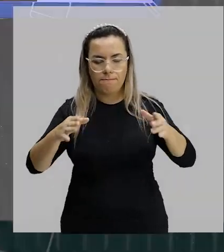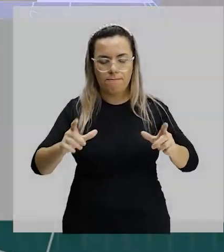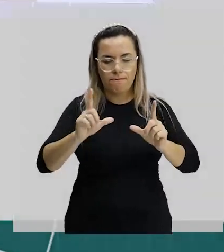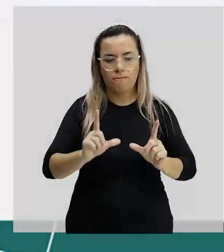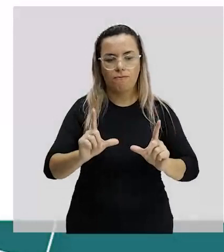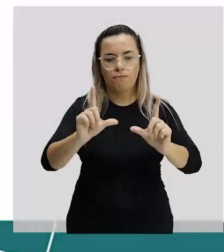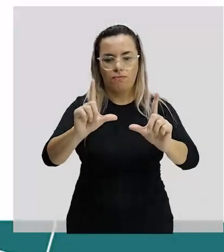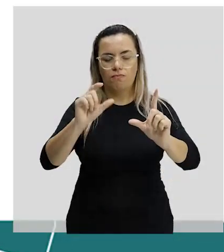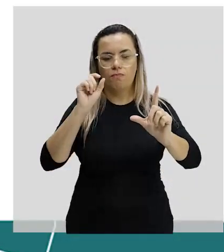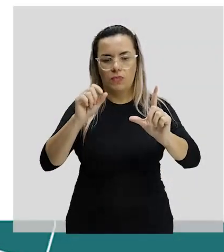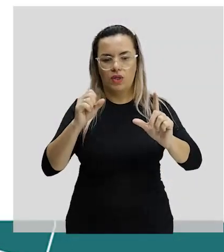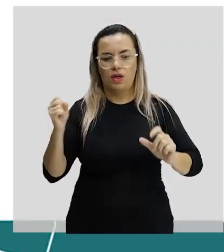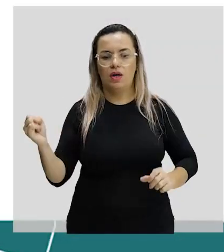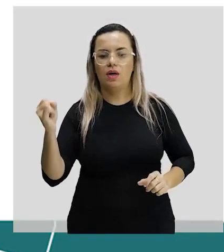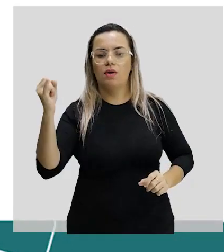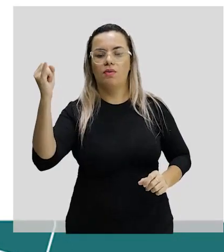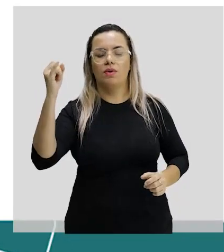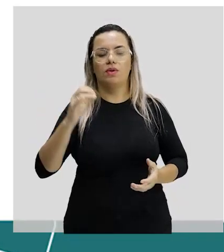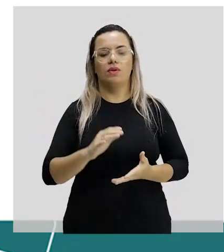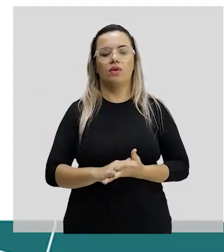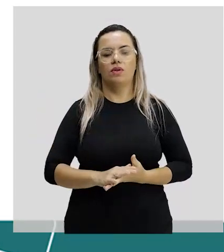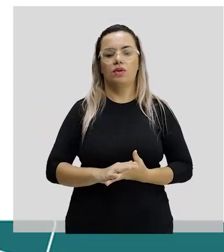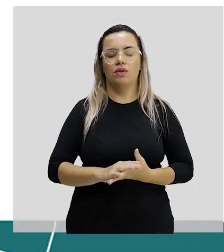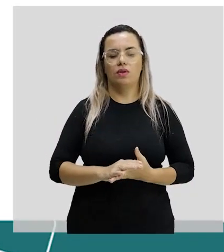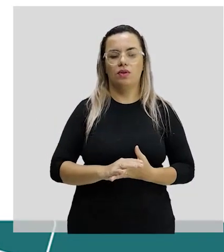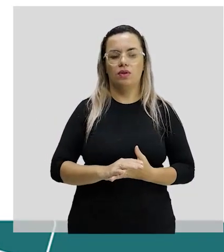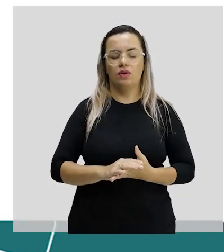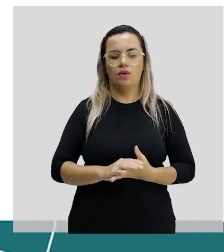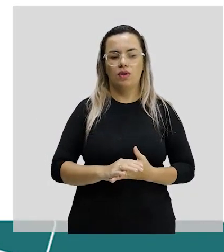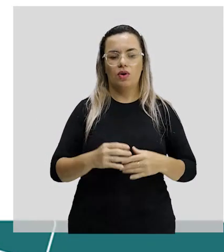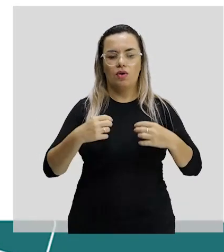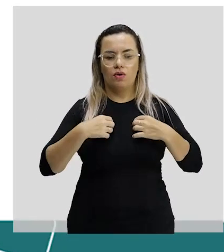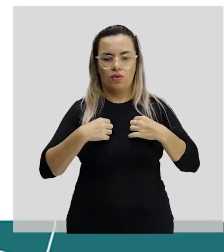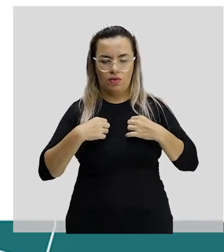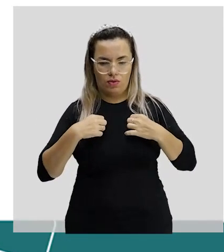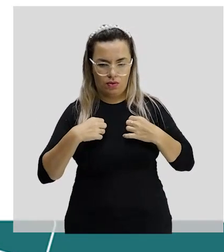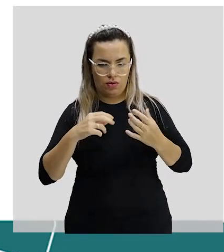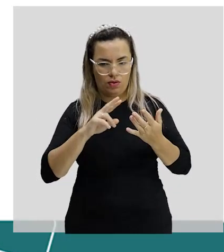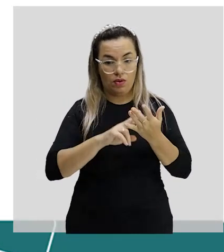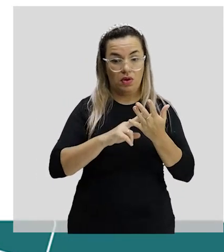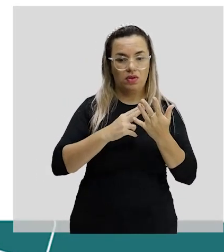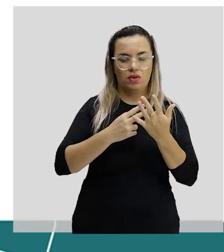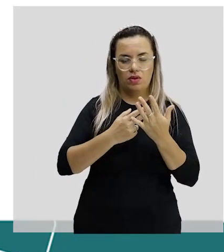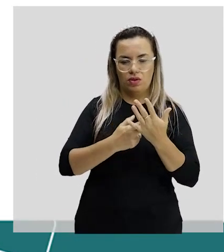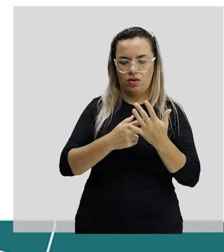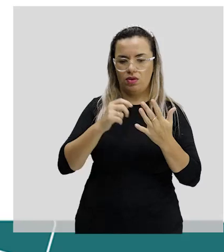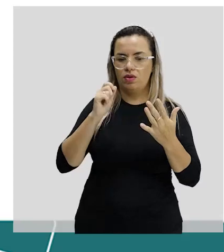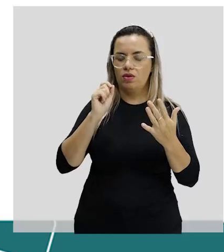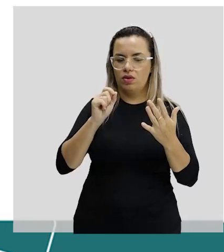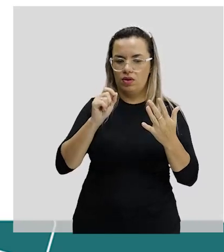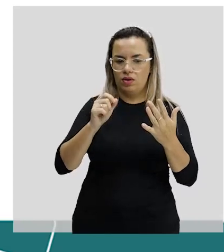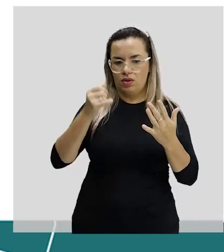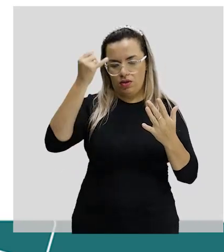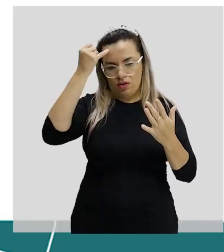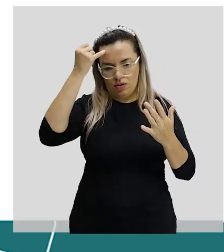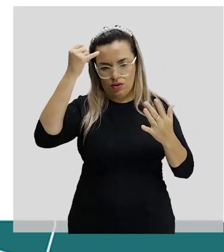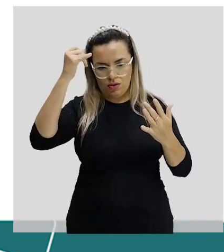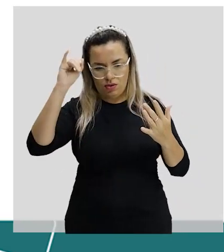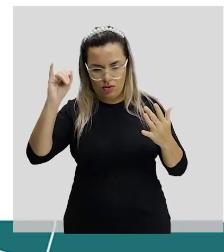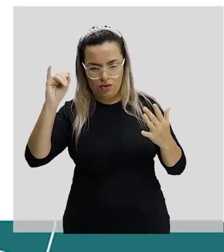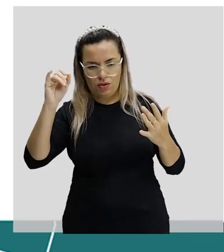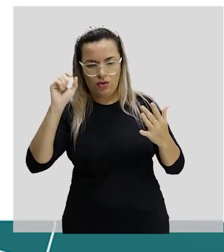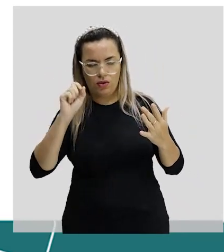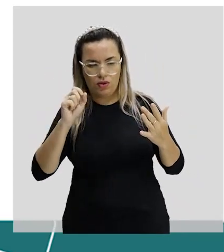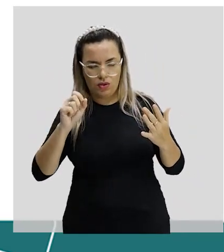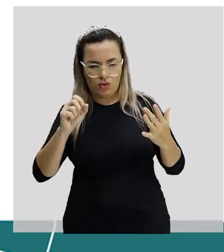gente, tem uma importância muito grande. O figurino, ele traduz, eu não preciso nem falar qual é o título da peça, porque ele já dá uma ideia de um aspecto